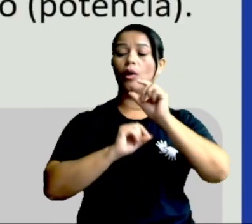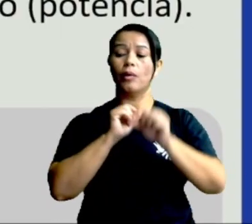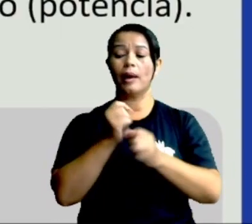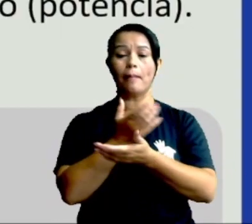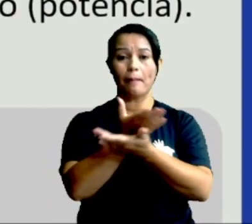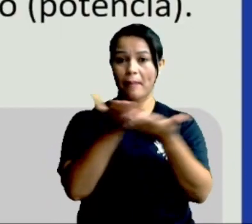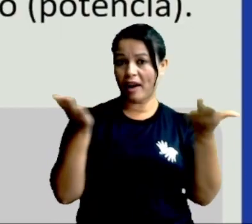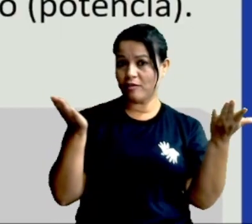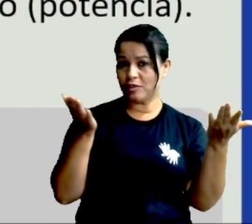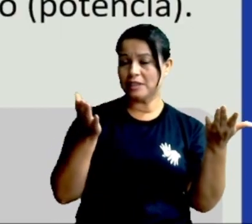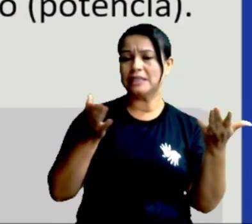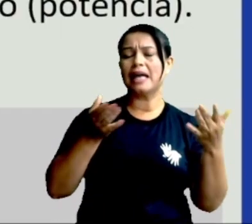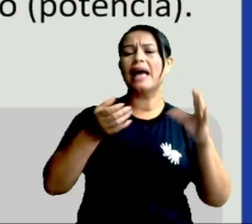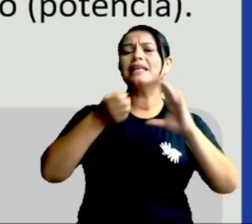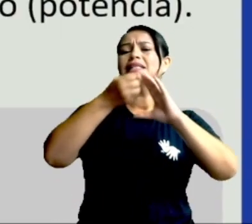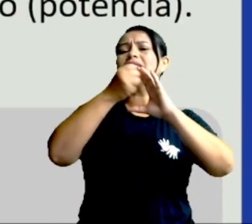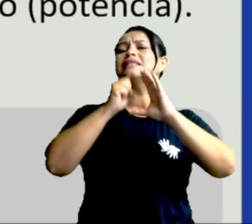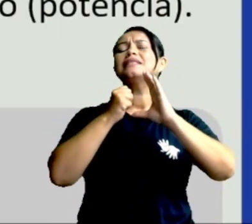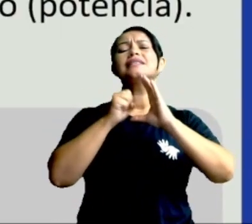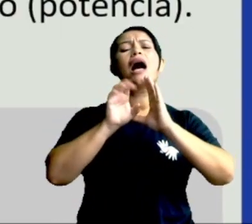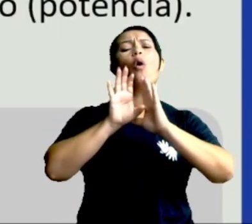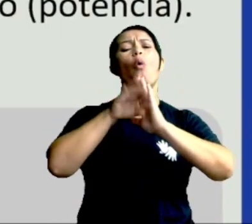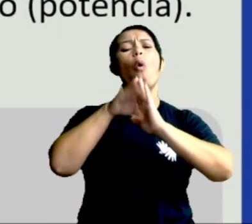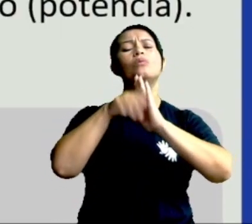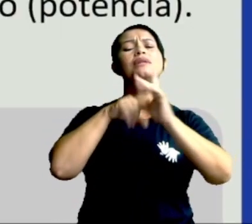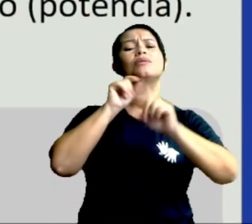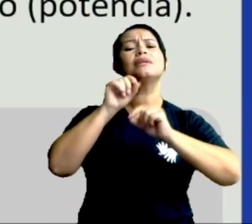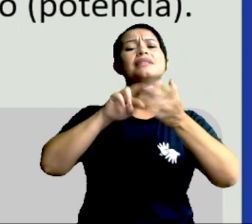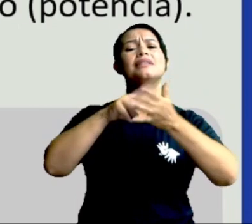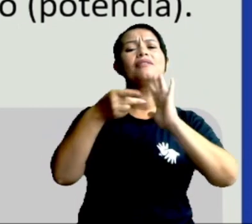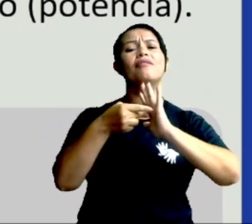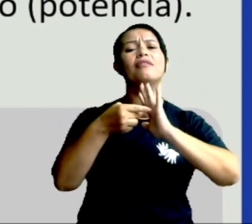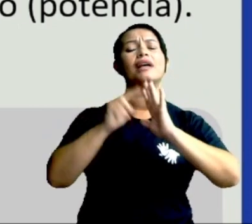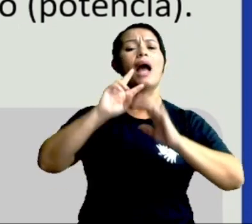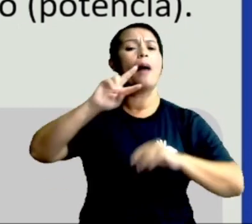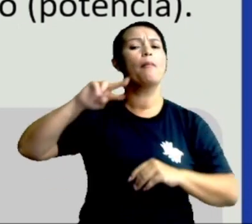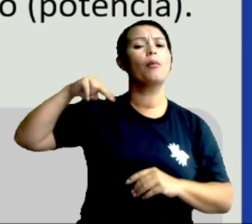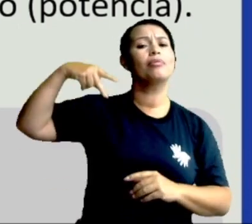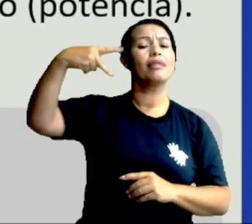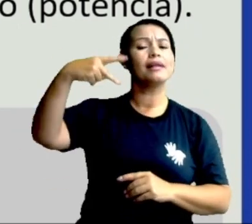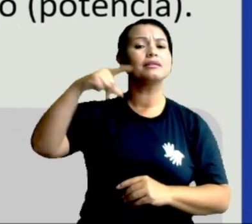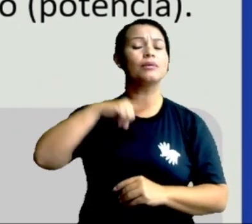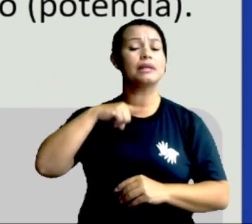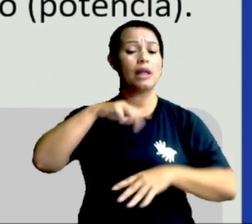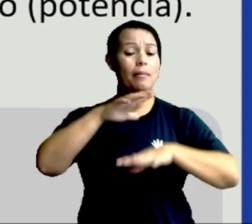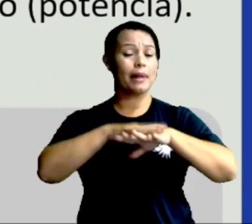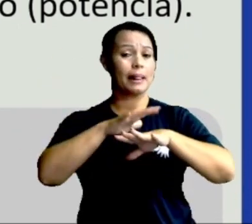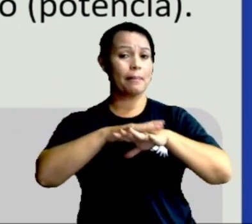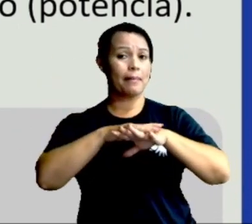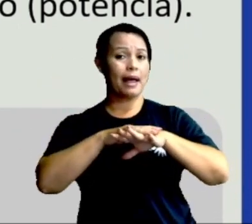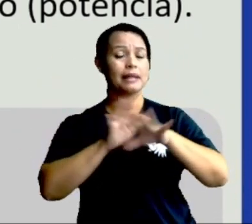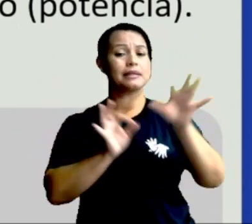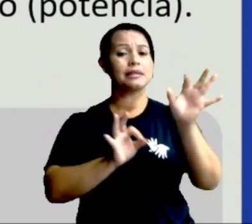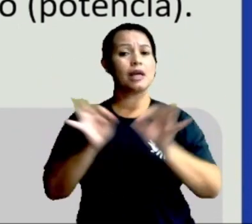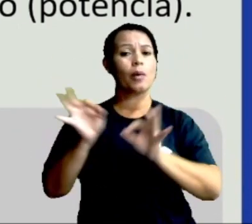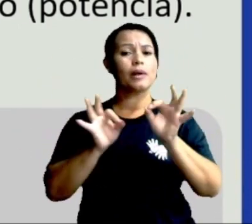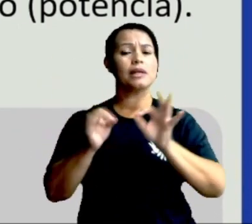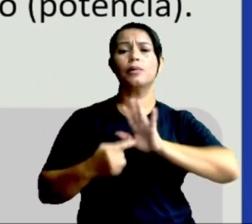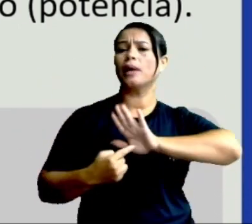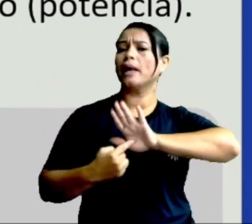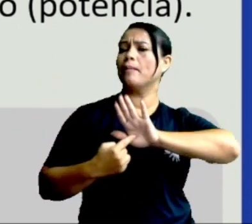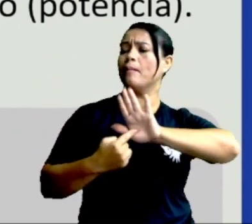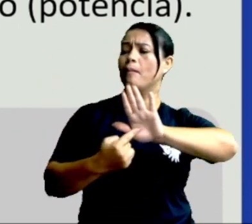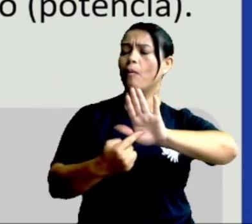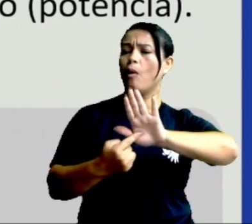para vocês a definição. A potenciação é a operação matemática que